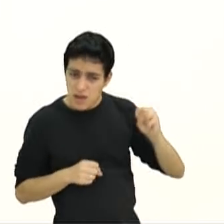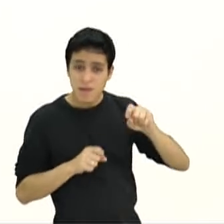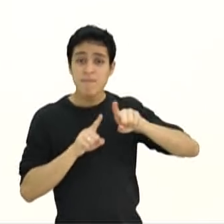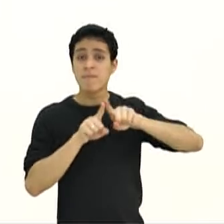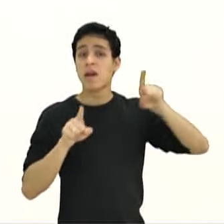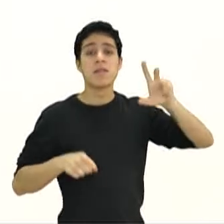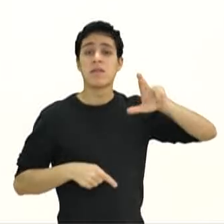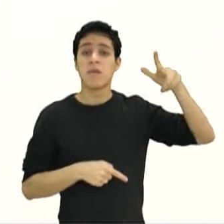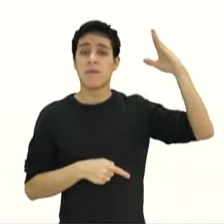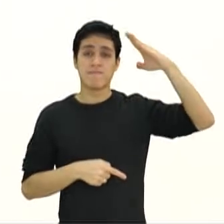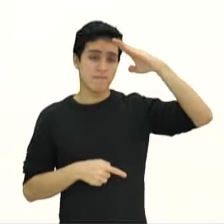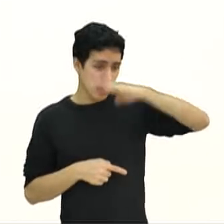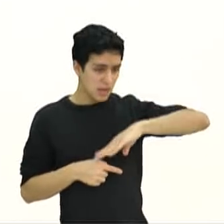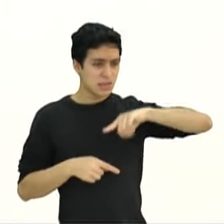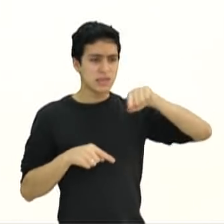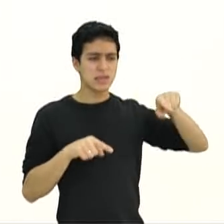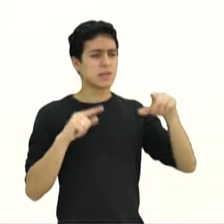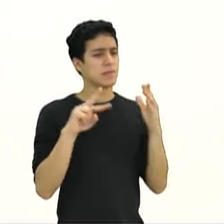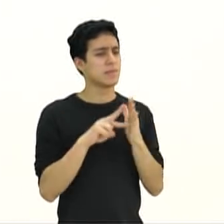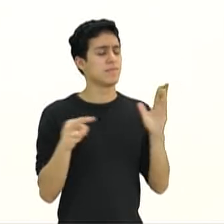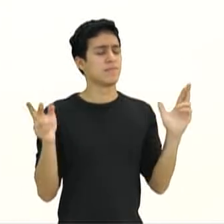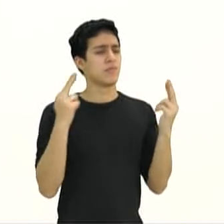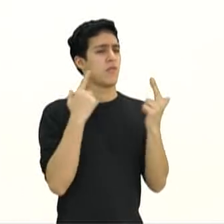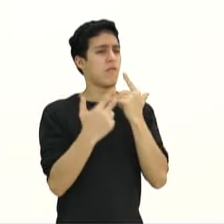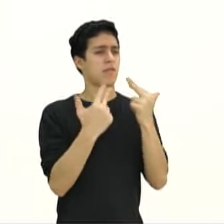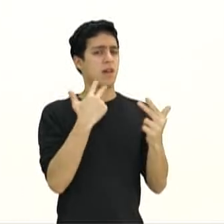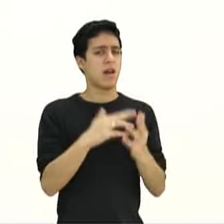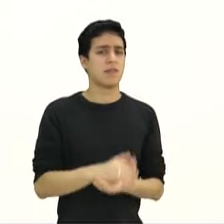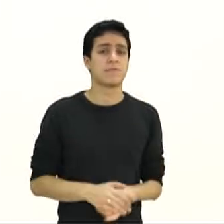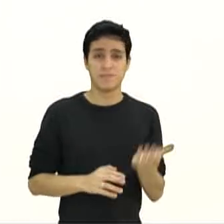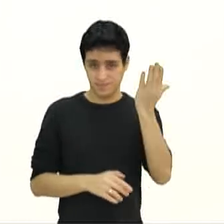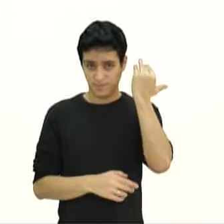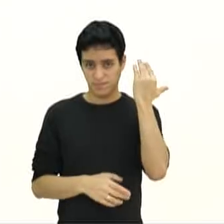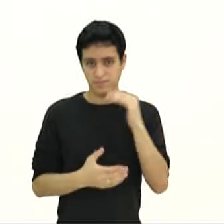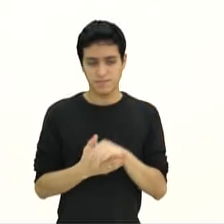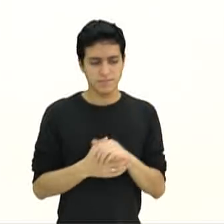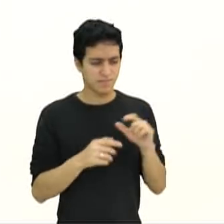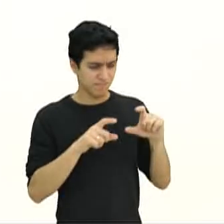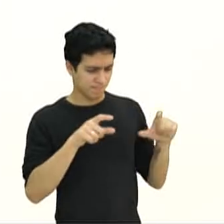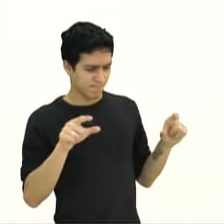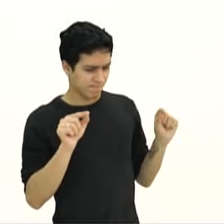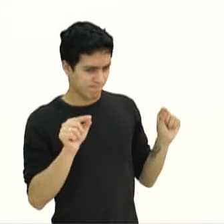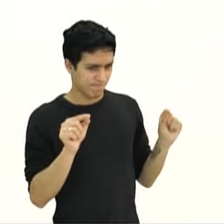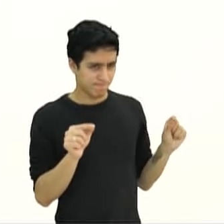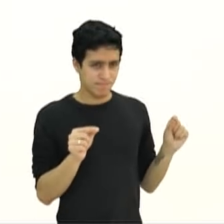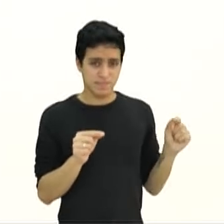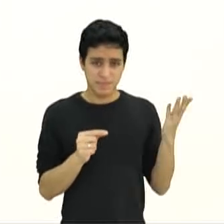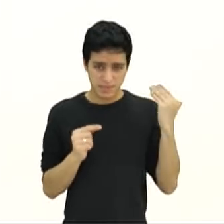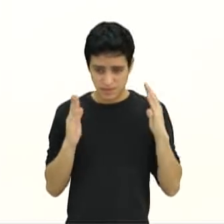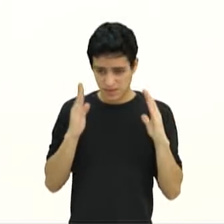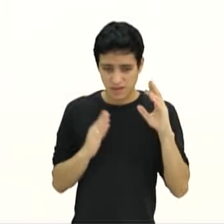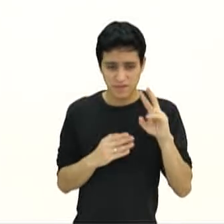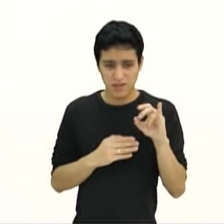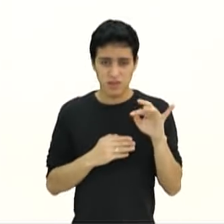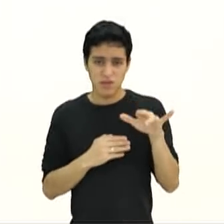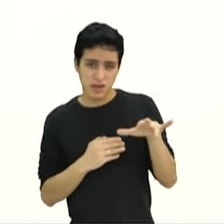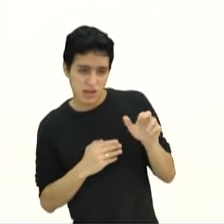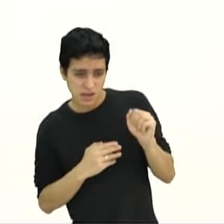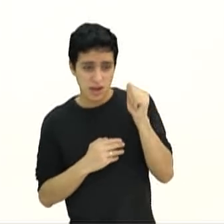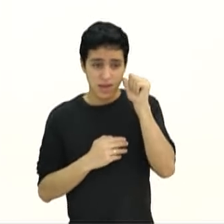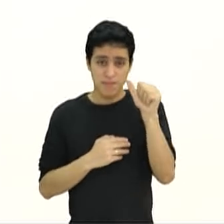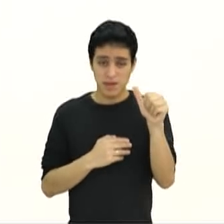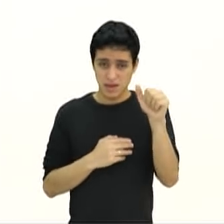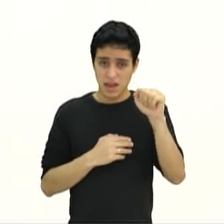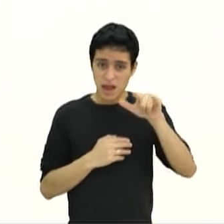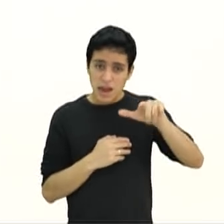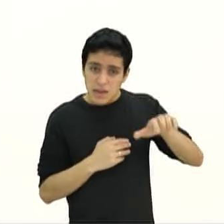má. E isso era uma grande novidade. Com base no trecho, na era vitoriana, a personagem Alice